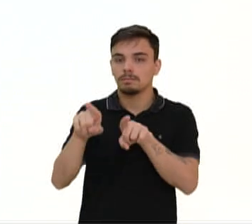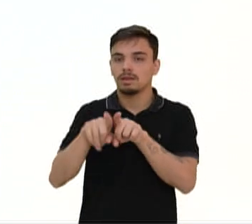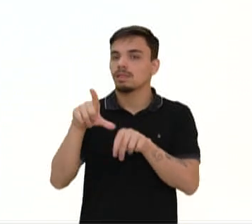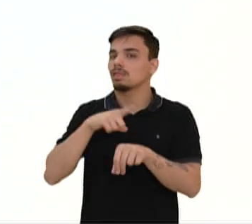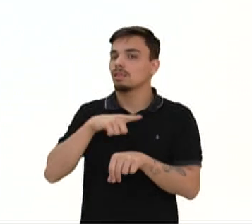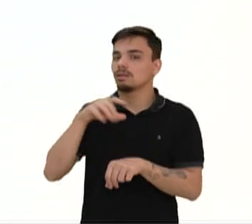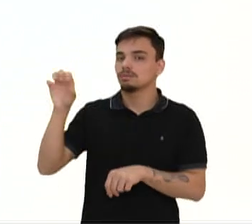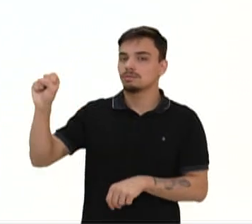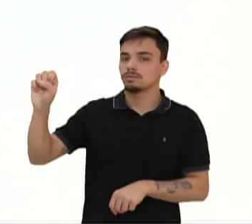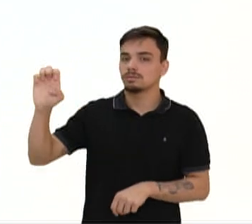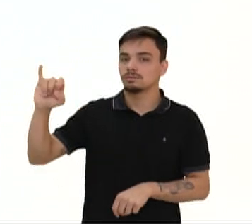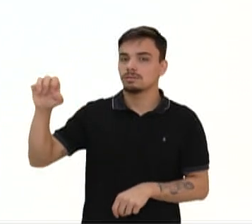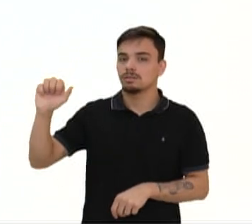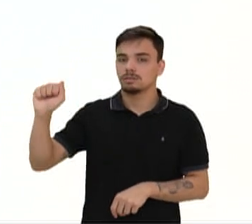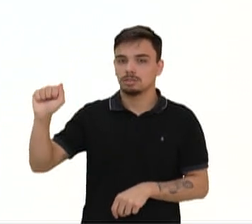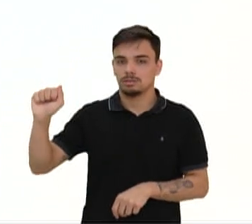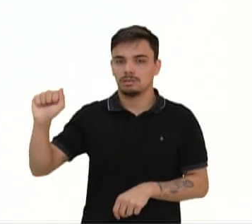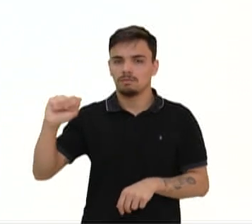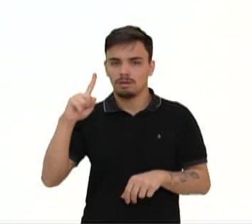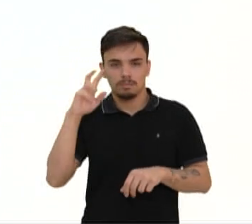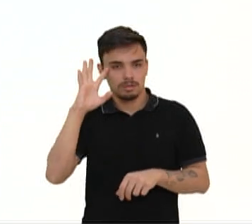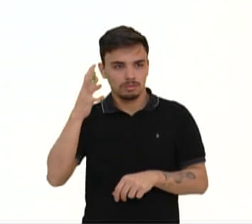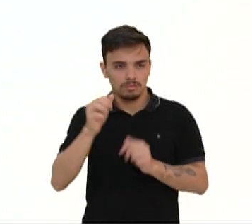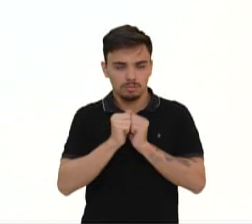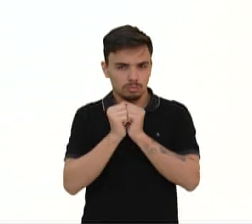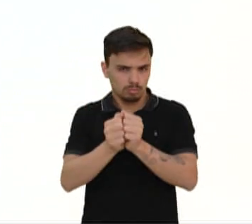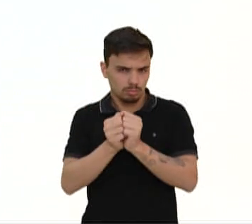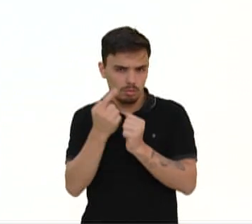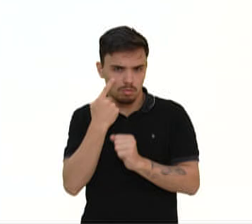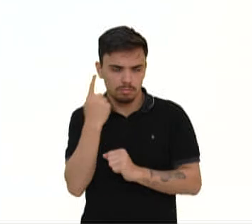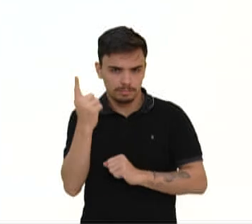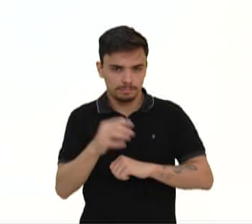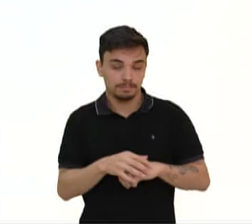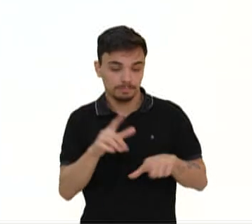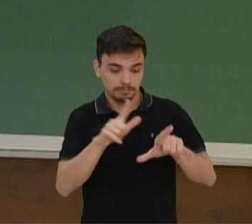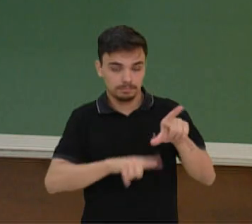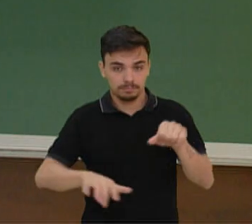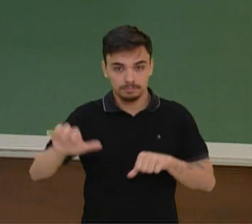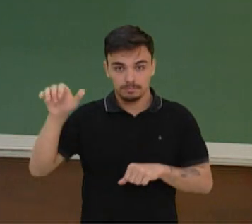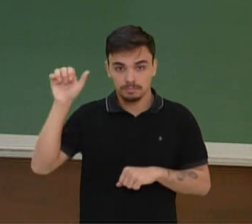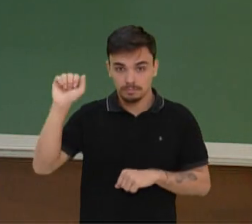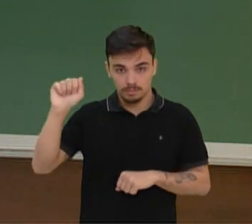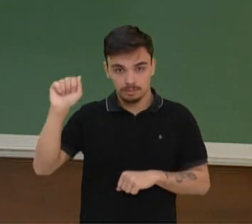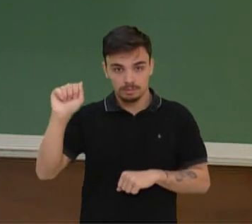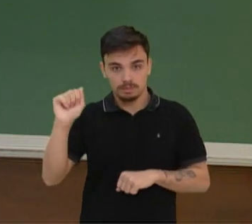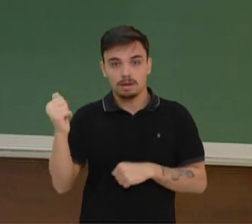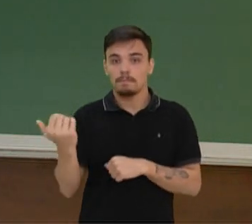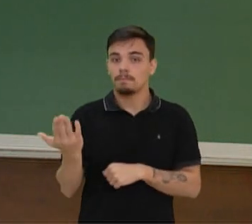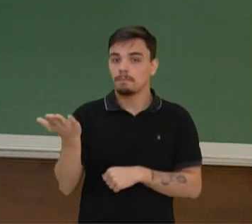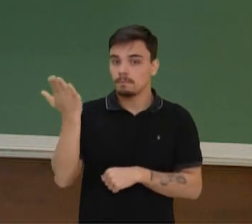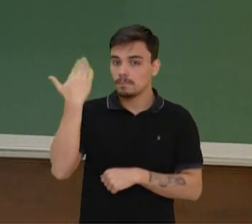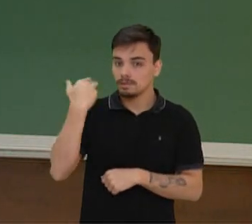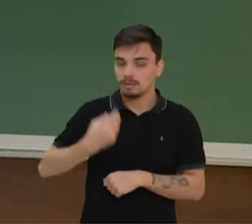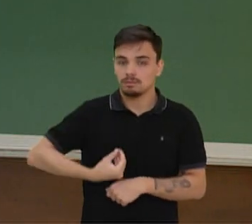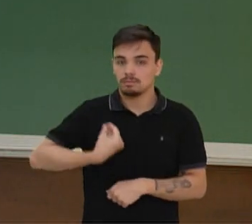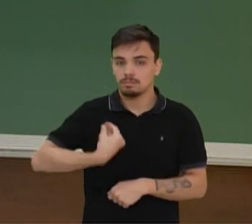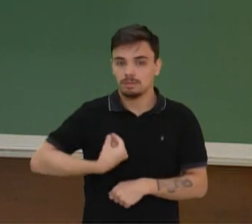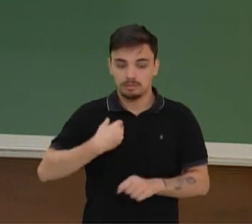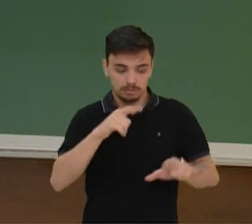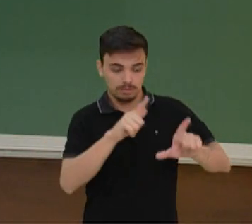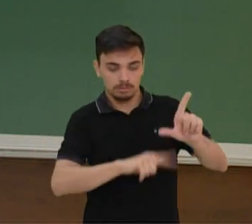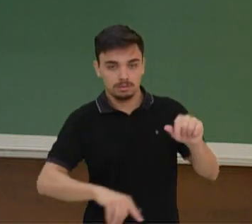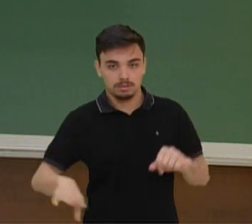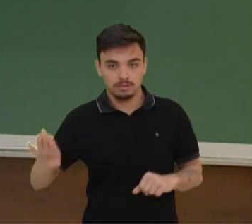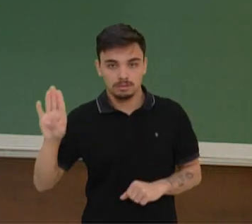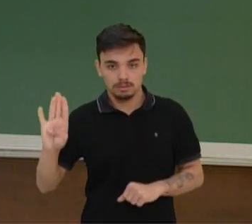seja. Vamos ver? Vamos resolver juntos? Ele está no A, passado e presente. No B, ele está